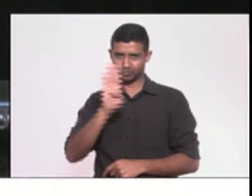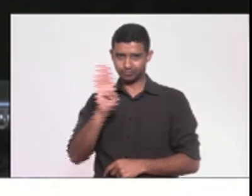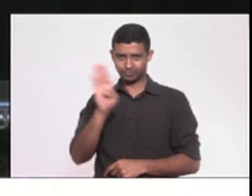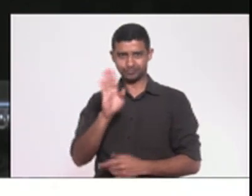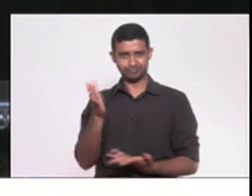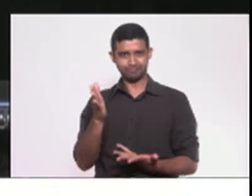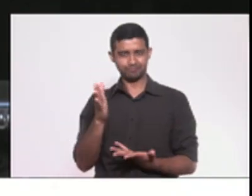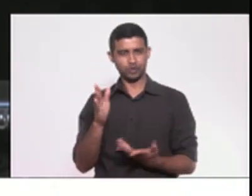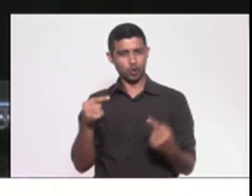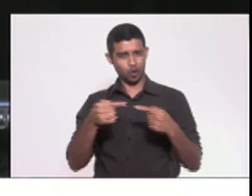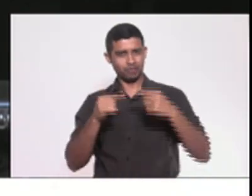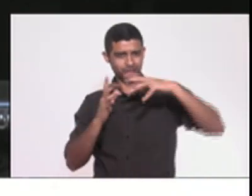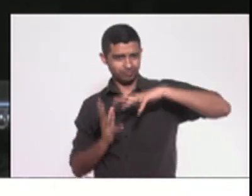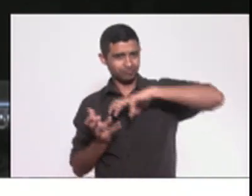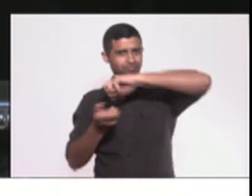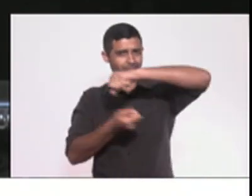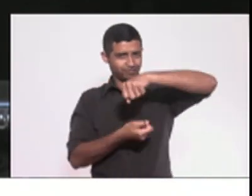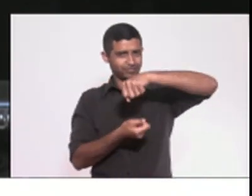Esta semana